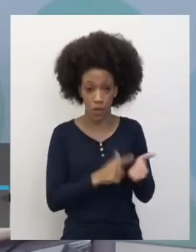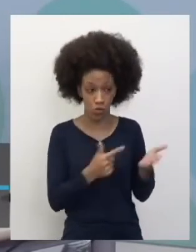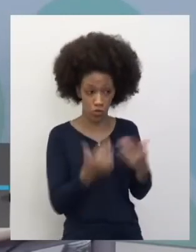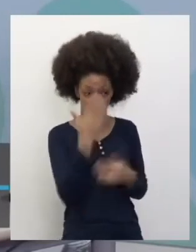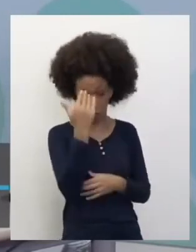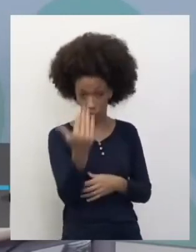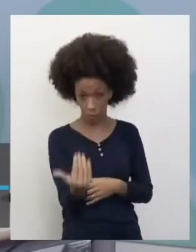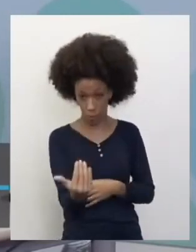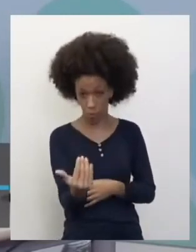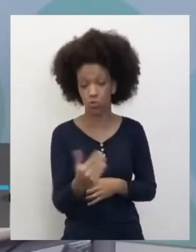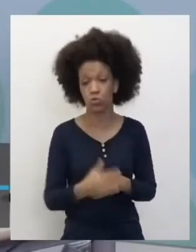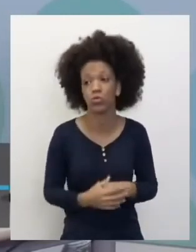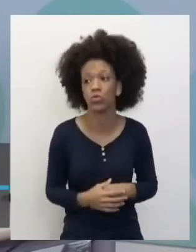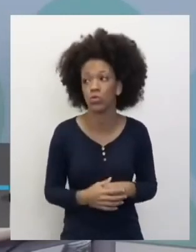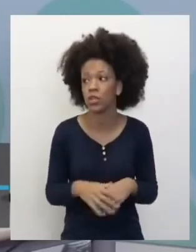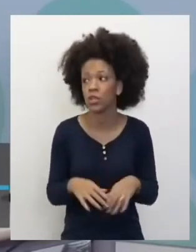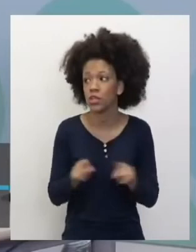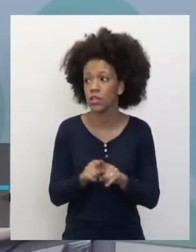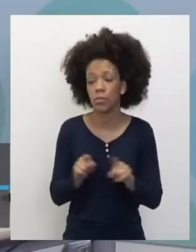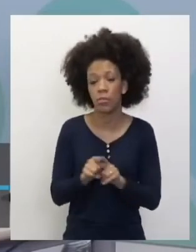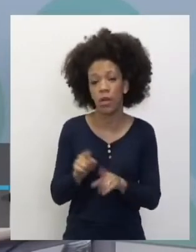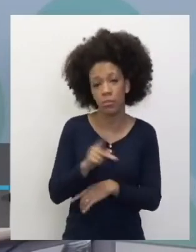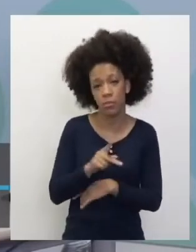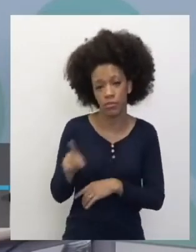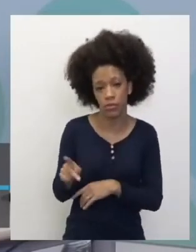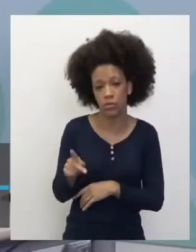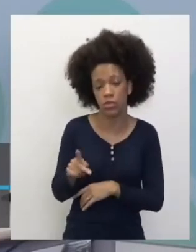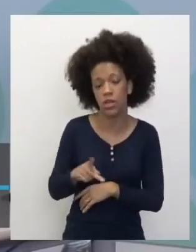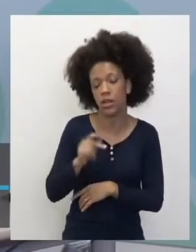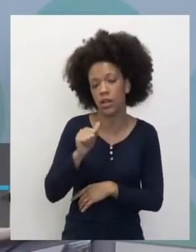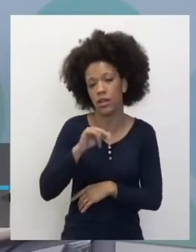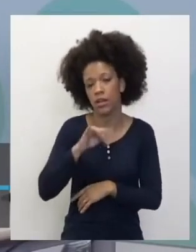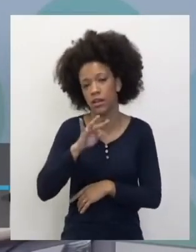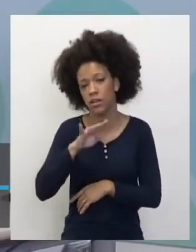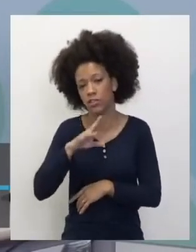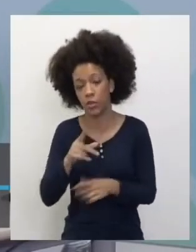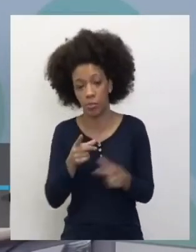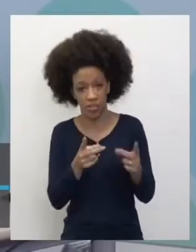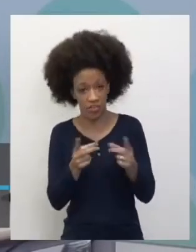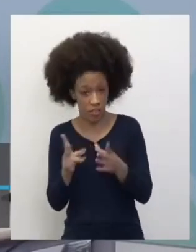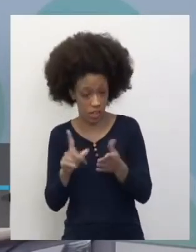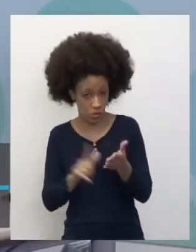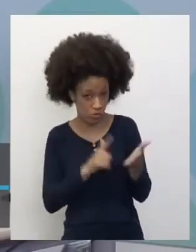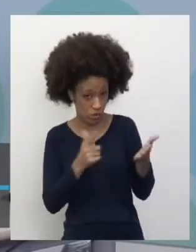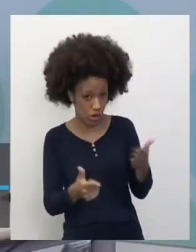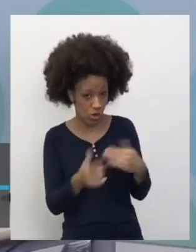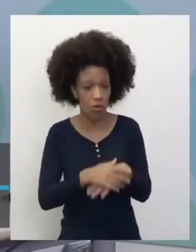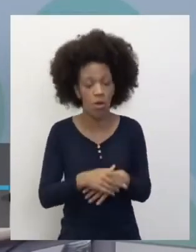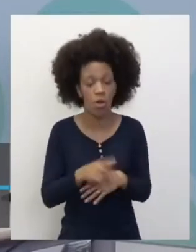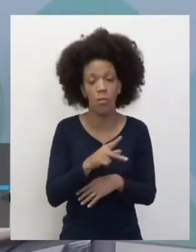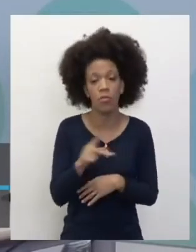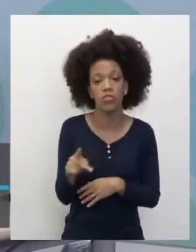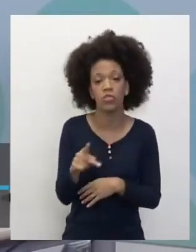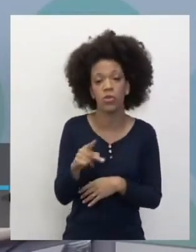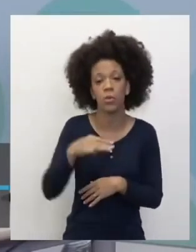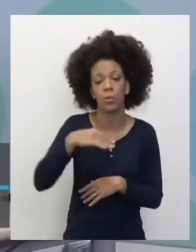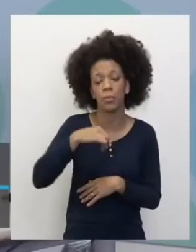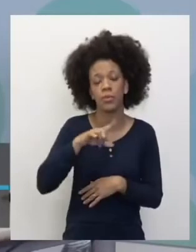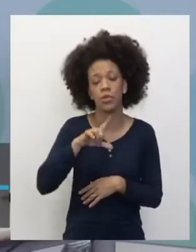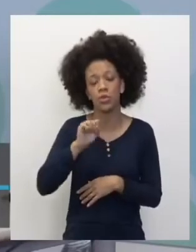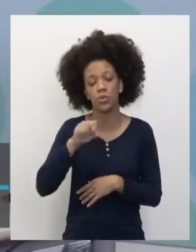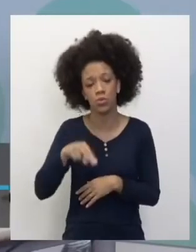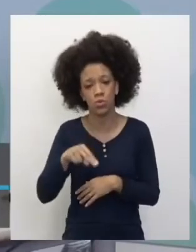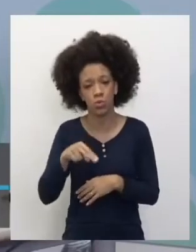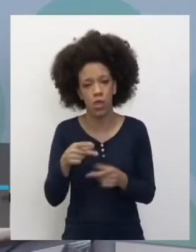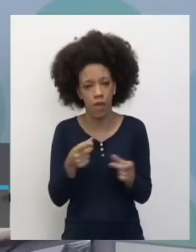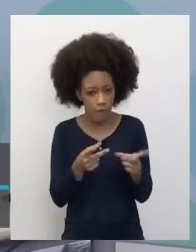fama. A Pro Kátia colocou para vender muito jornal. Pro Milson colocou aumentar